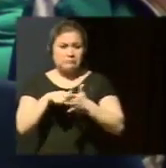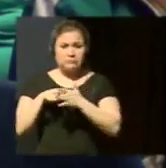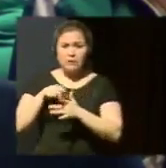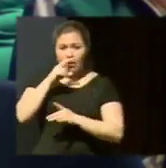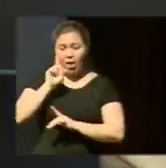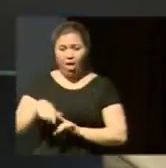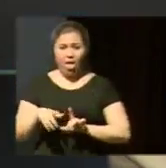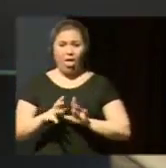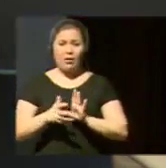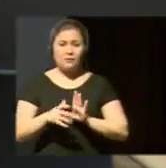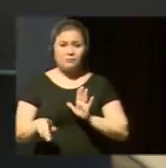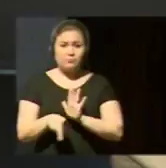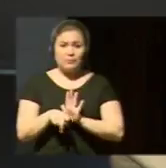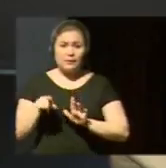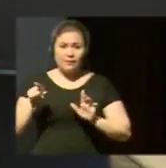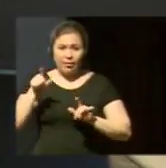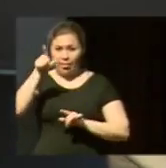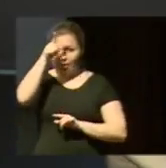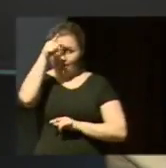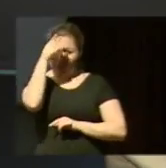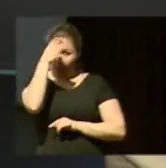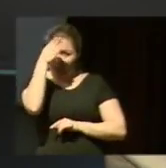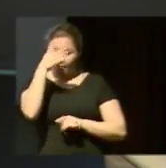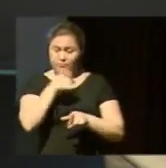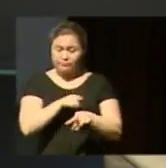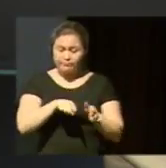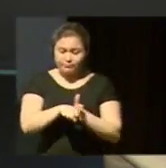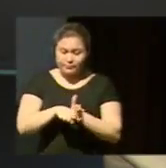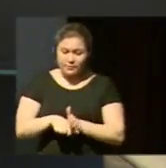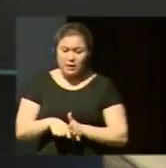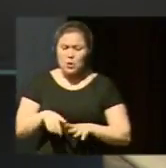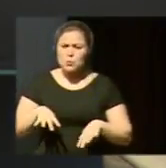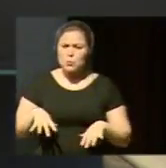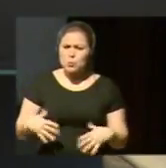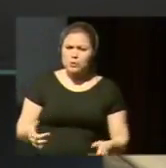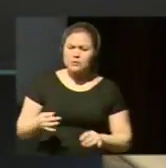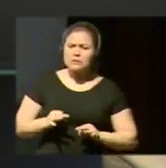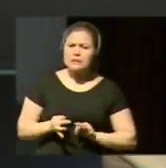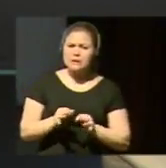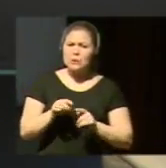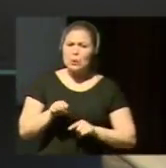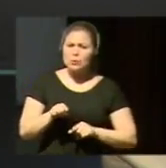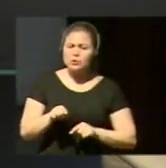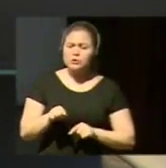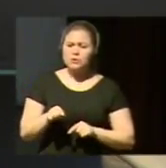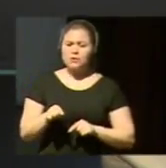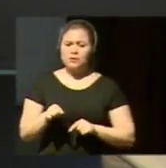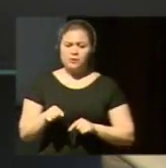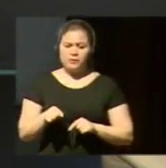são dados especificamente da Alemanha, quando que essas tecnologias